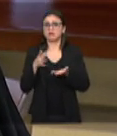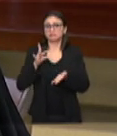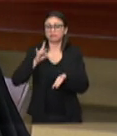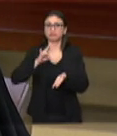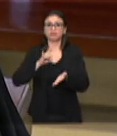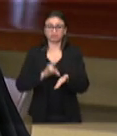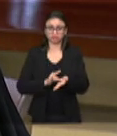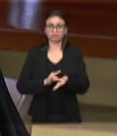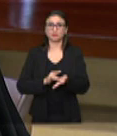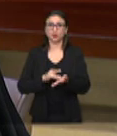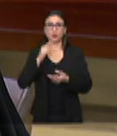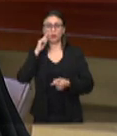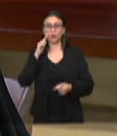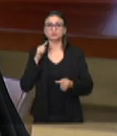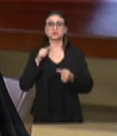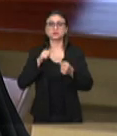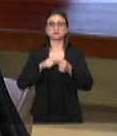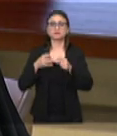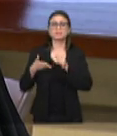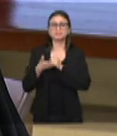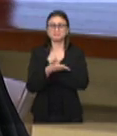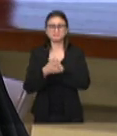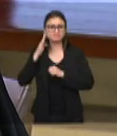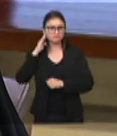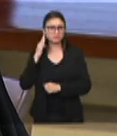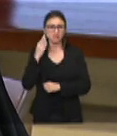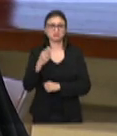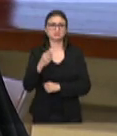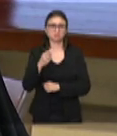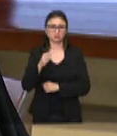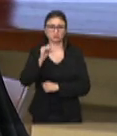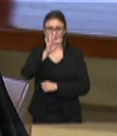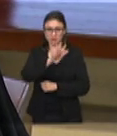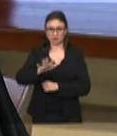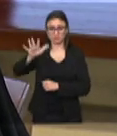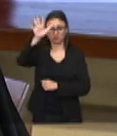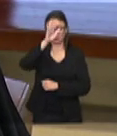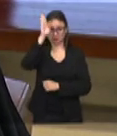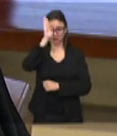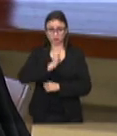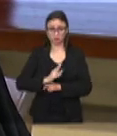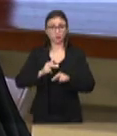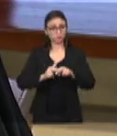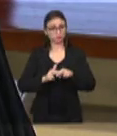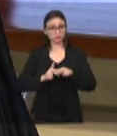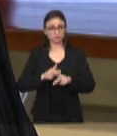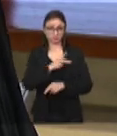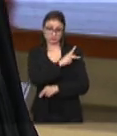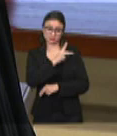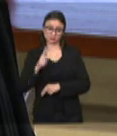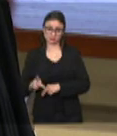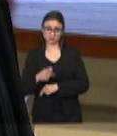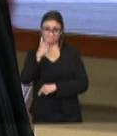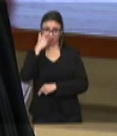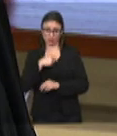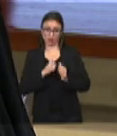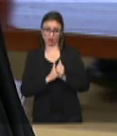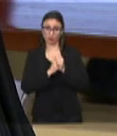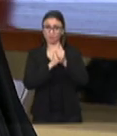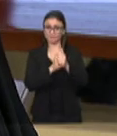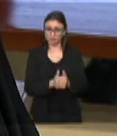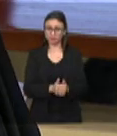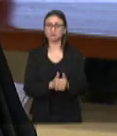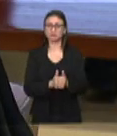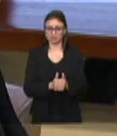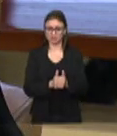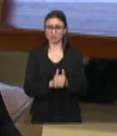concretizar os objetivos fundamentais da República Federativa do Brasil. Por isso, presidente, estou acompanhando o